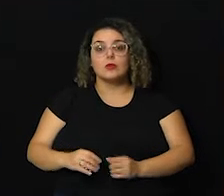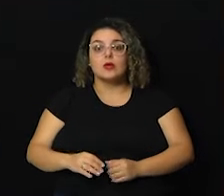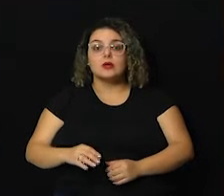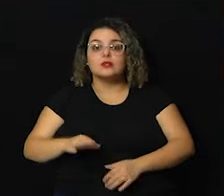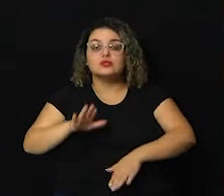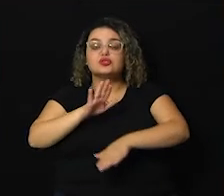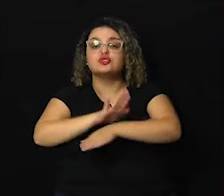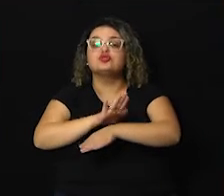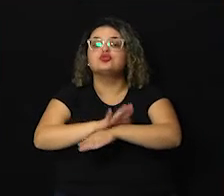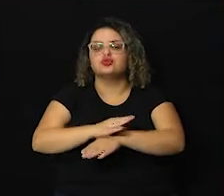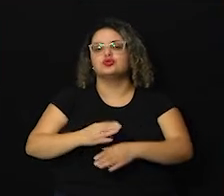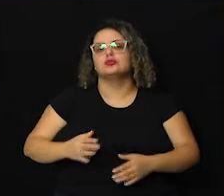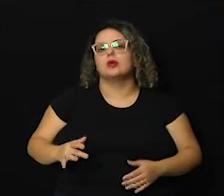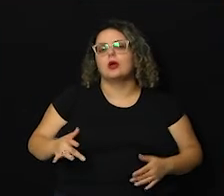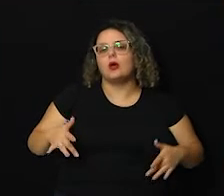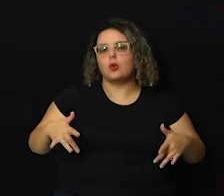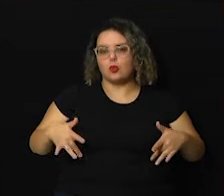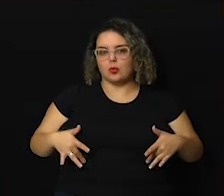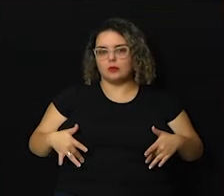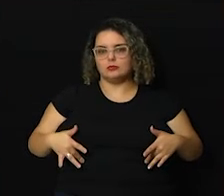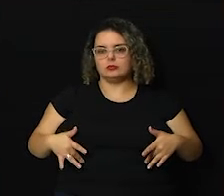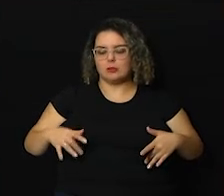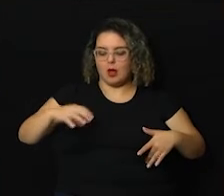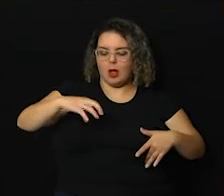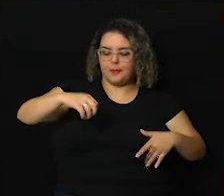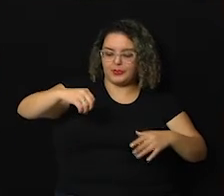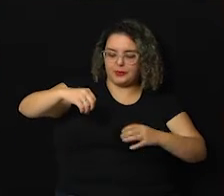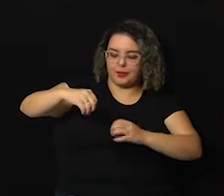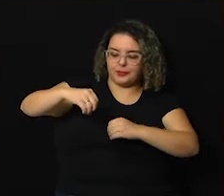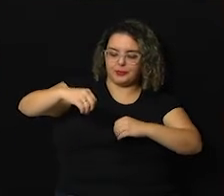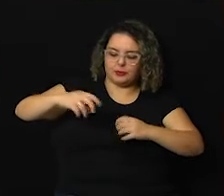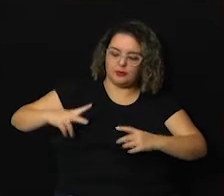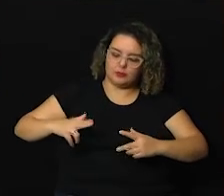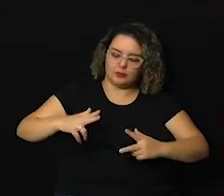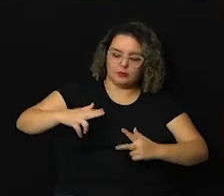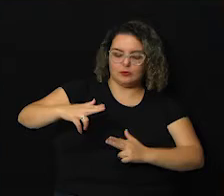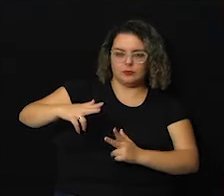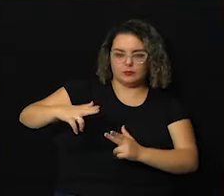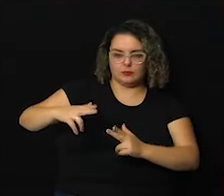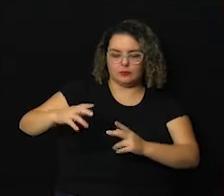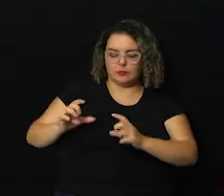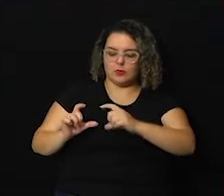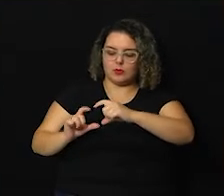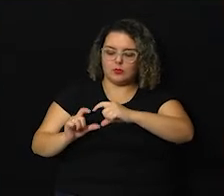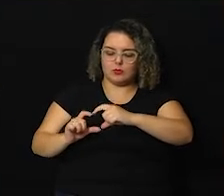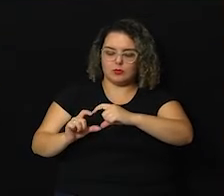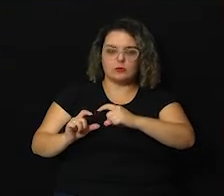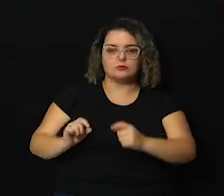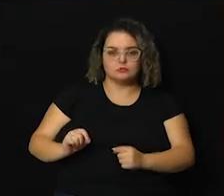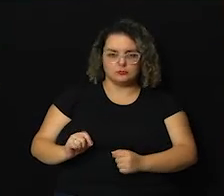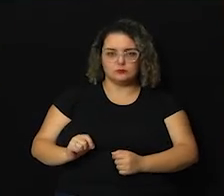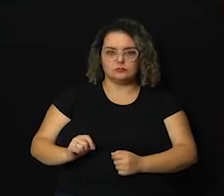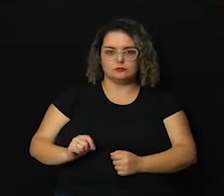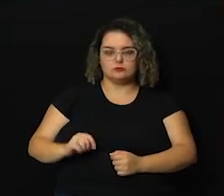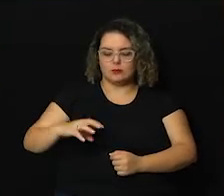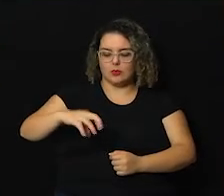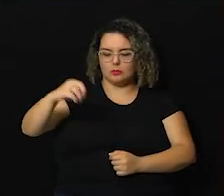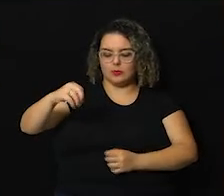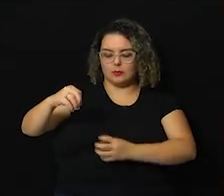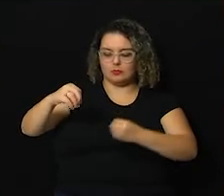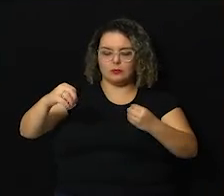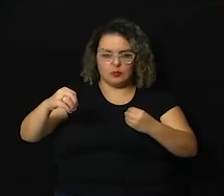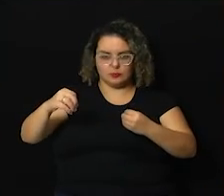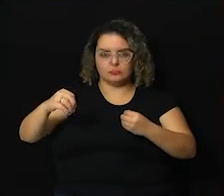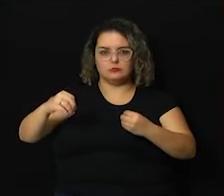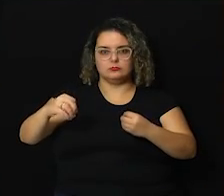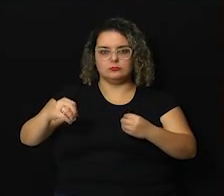o rim, o que a gente faz? A gente só tira aquele pedacinho. Né? O cirurgião vai lá, o urologista, e tira só o polo